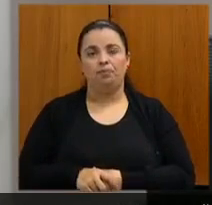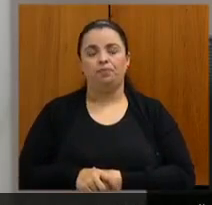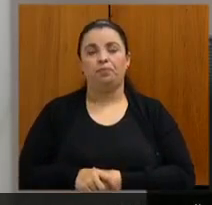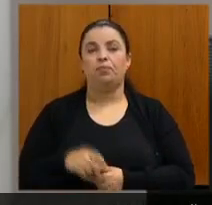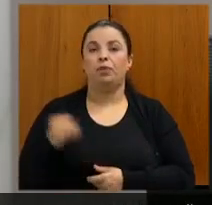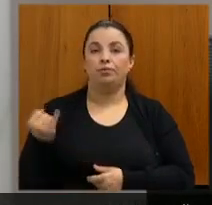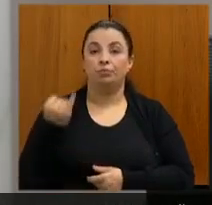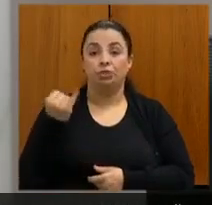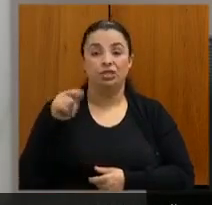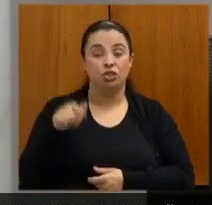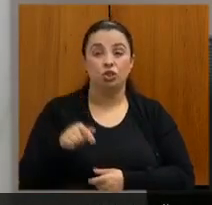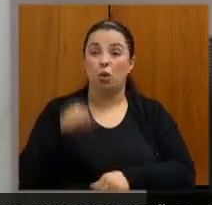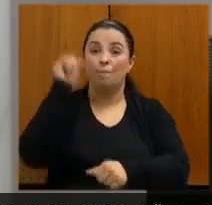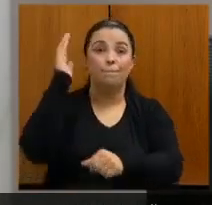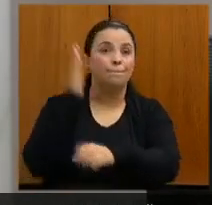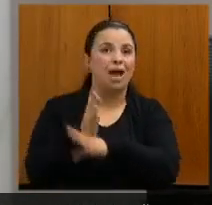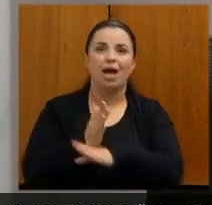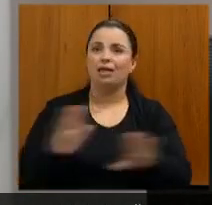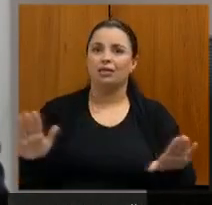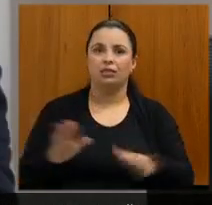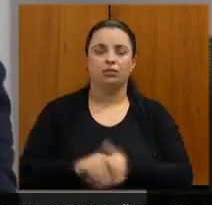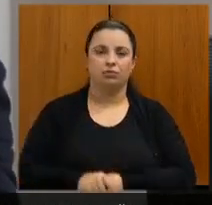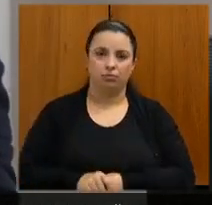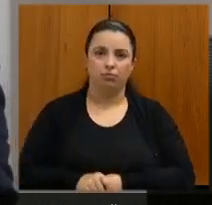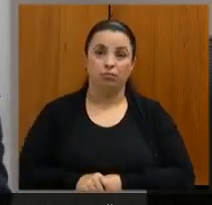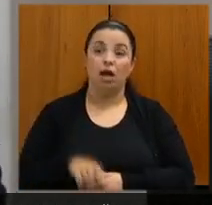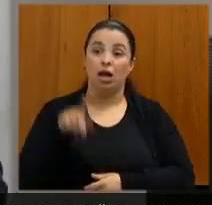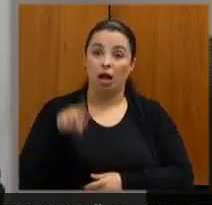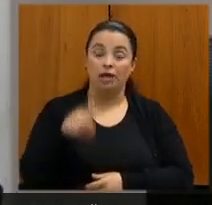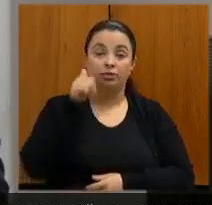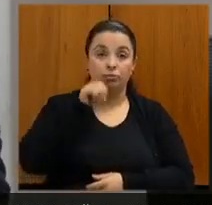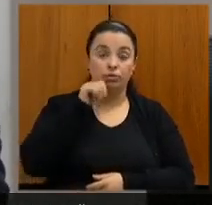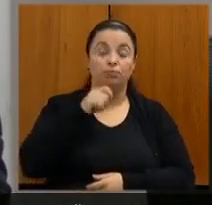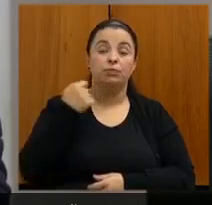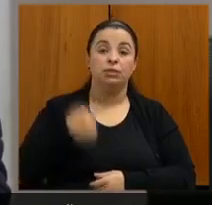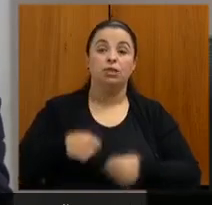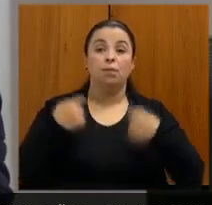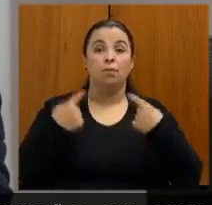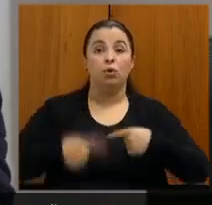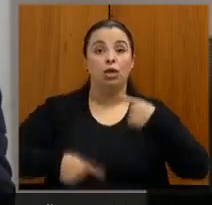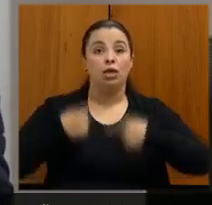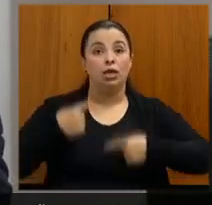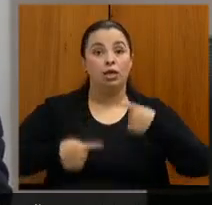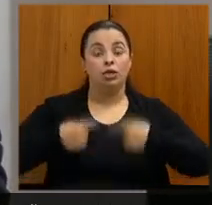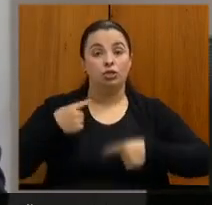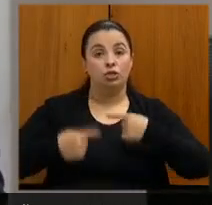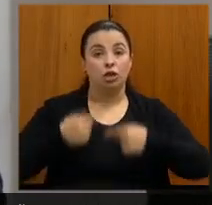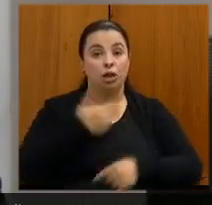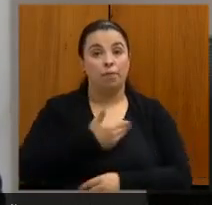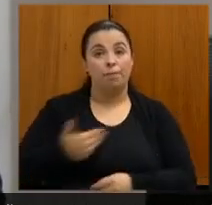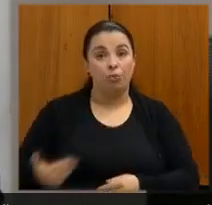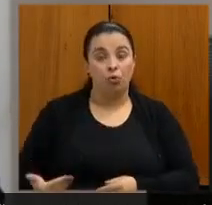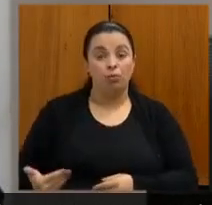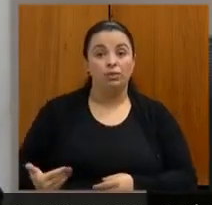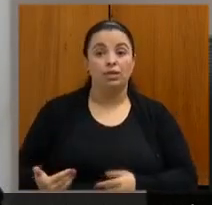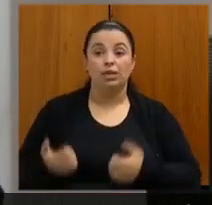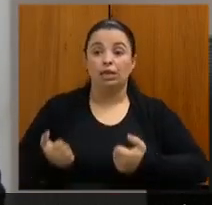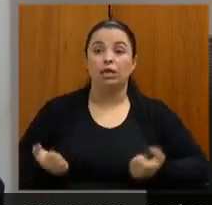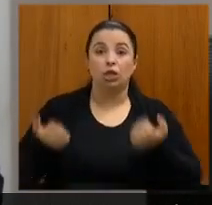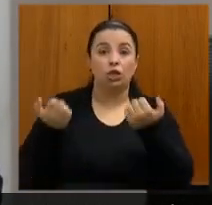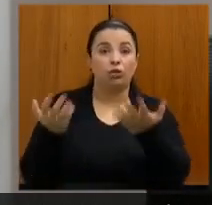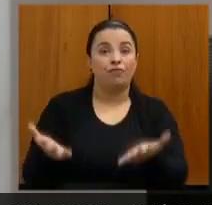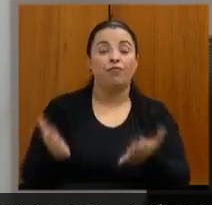pare imediatamente essas mulheres precisam de políticas públicas estruturantes de moradia